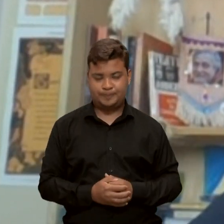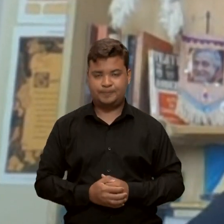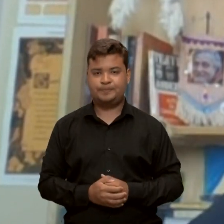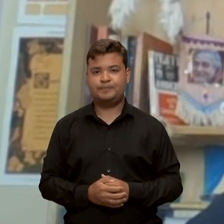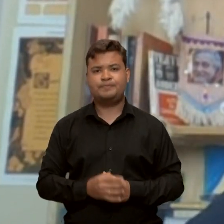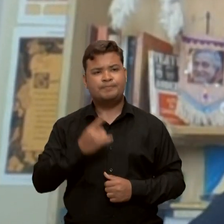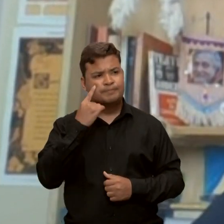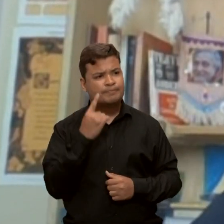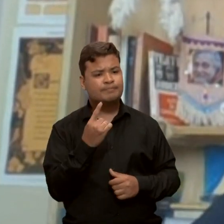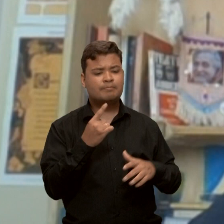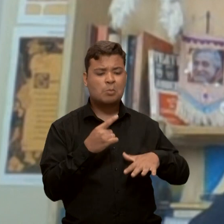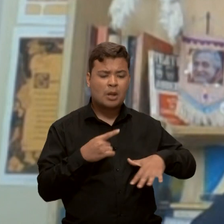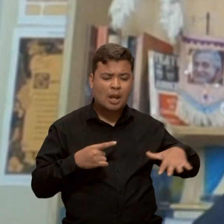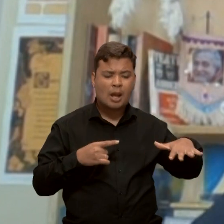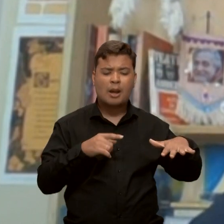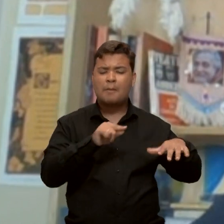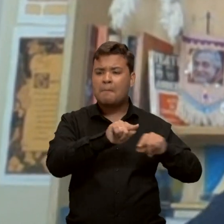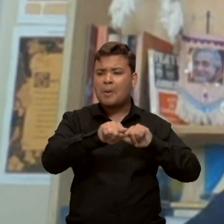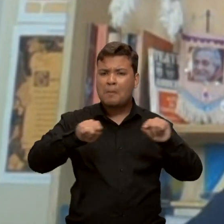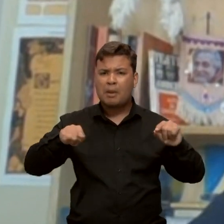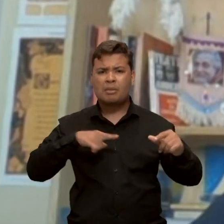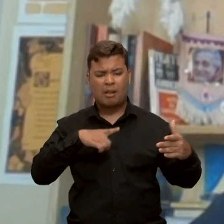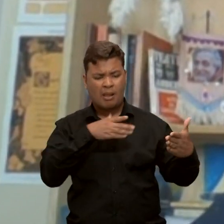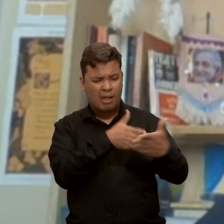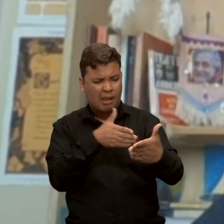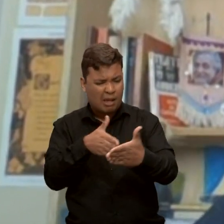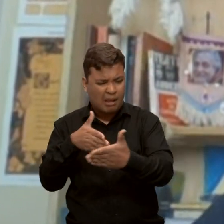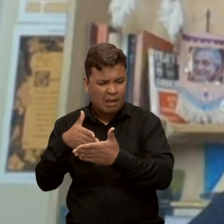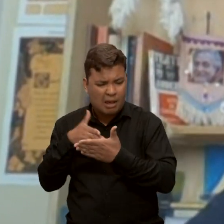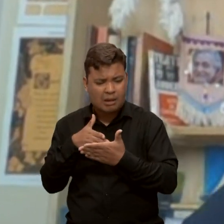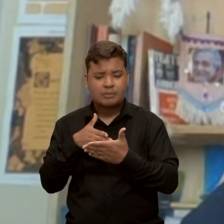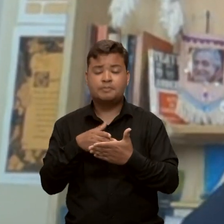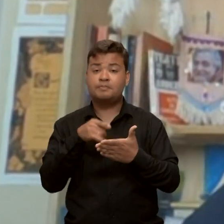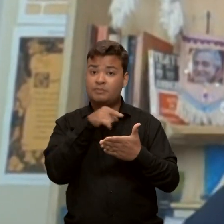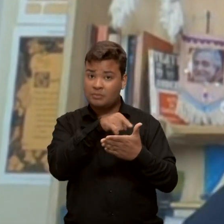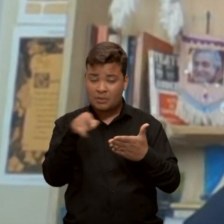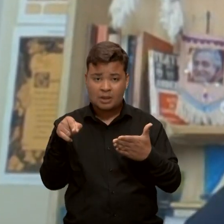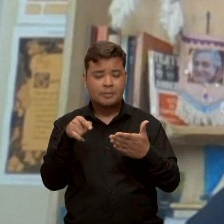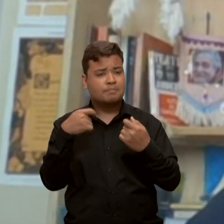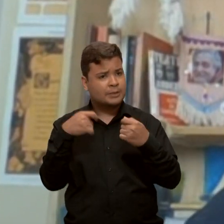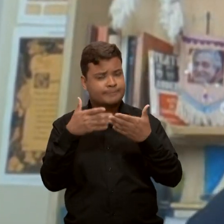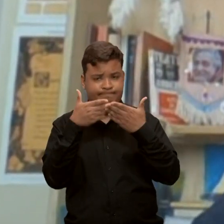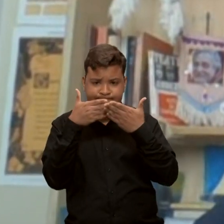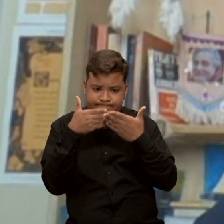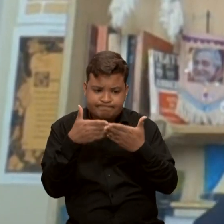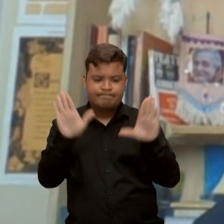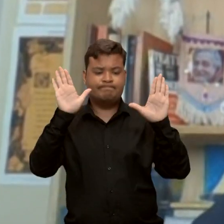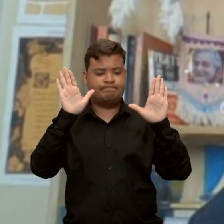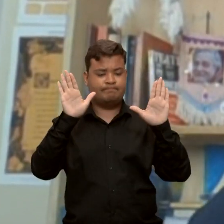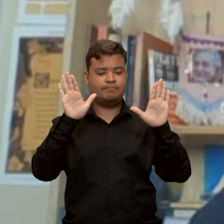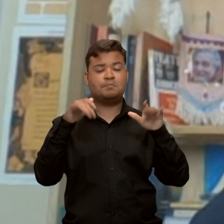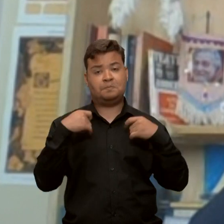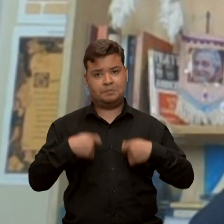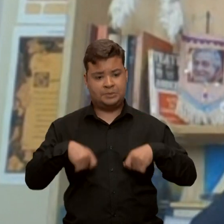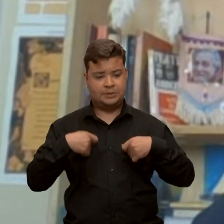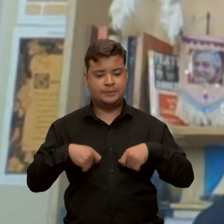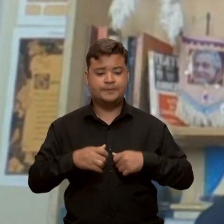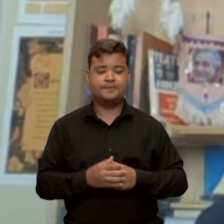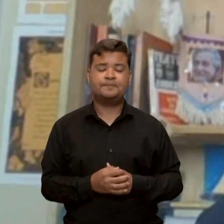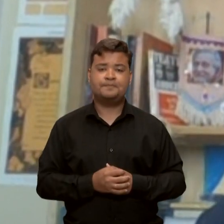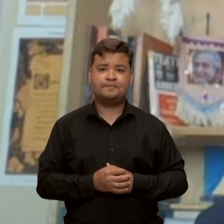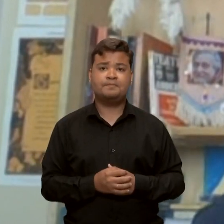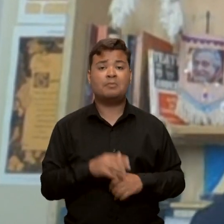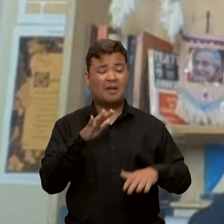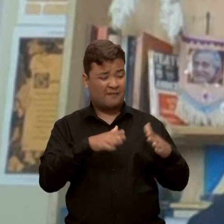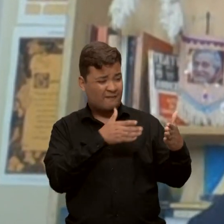essas barreiras, como a professora Miriam, a professora Vanessa já vem falando, tem que ser superadas, né, quebradas. Sejam as